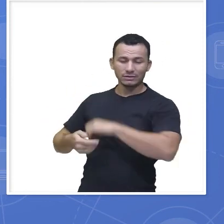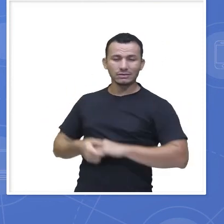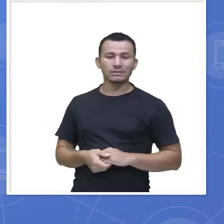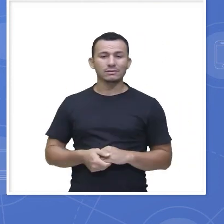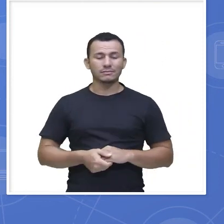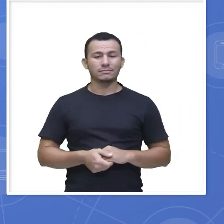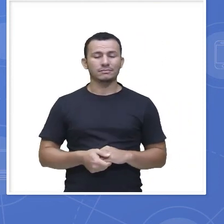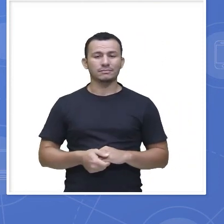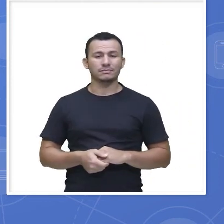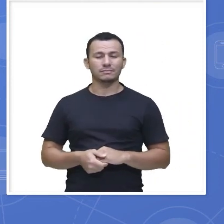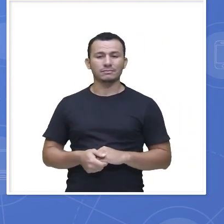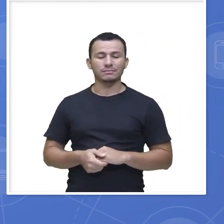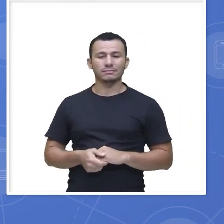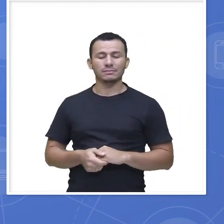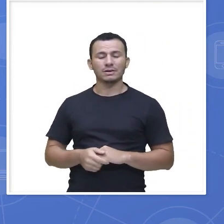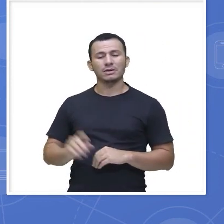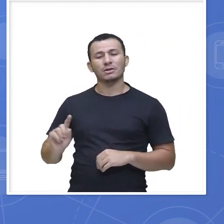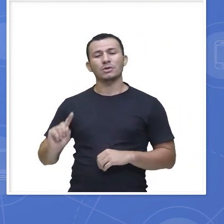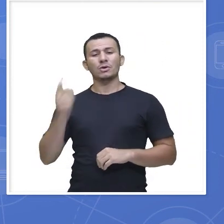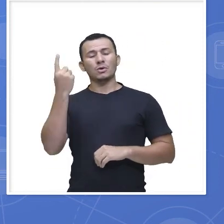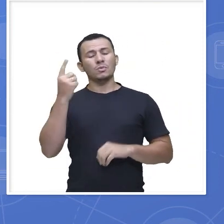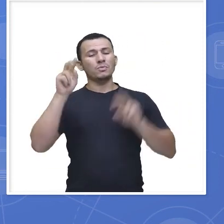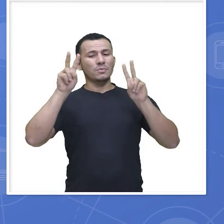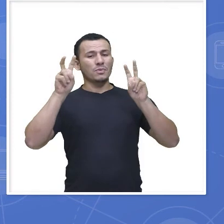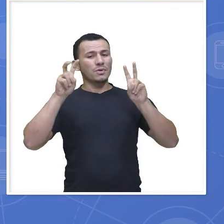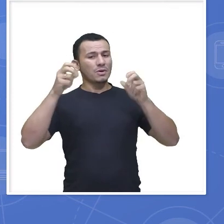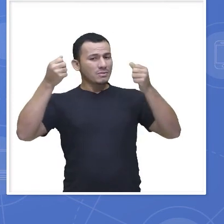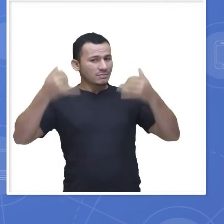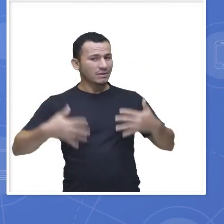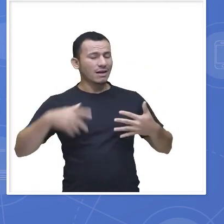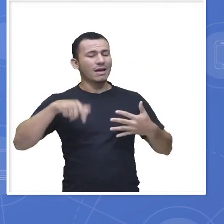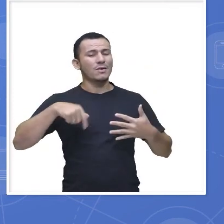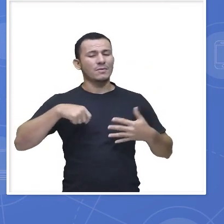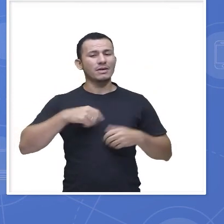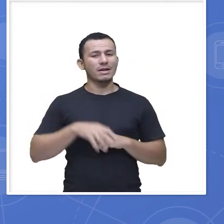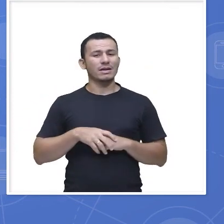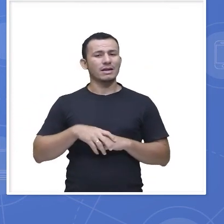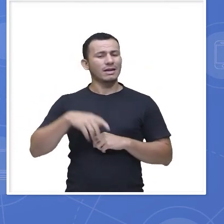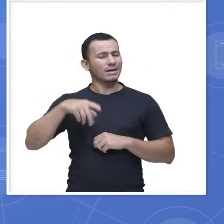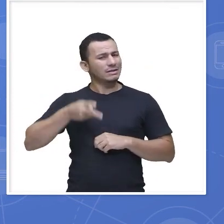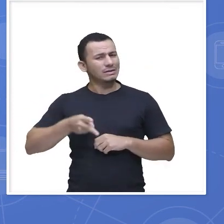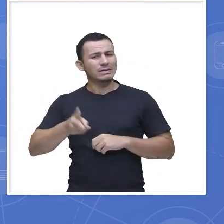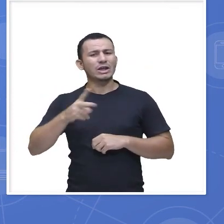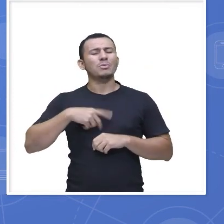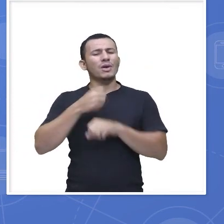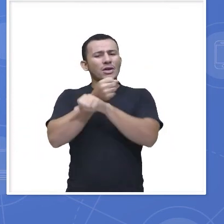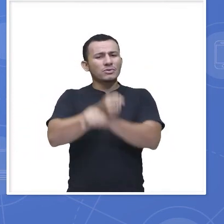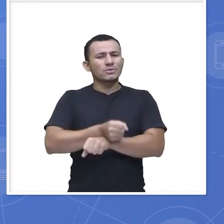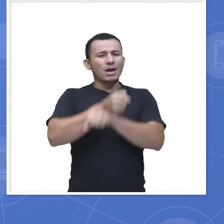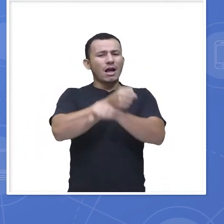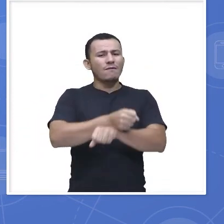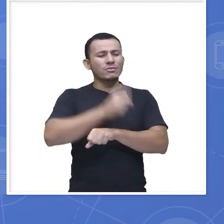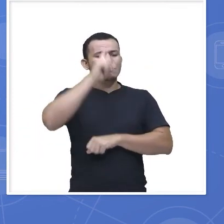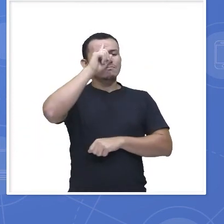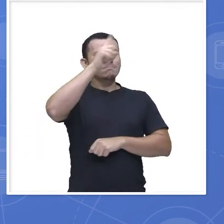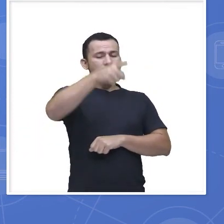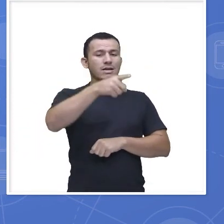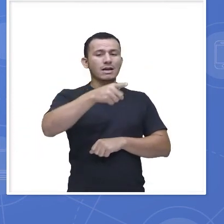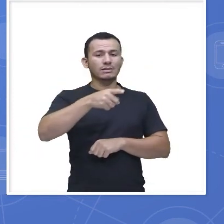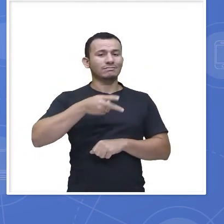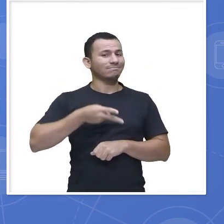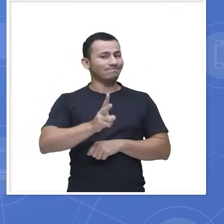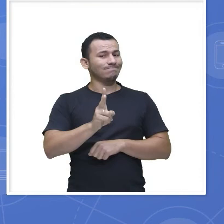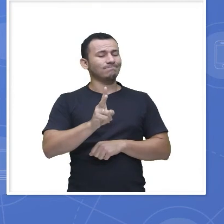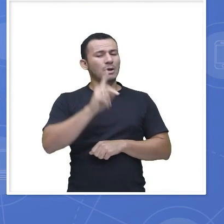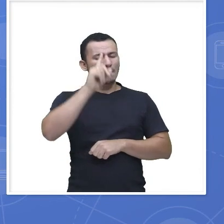O único fato alegado neste particular era o de mandar com frequência escravos ao calabouço. E isso aqui é ruim, né?